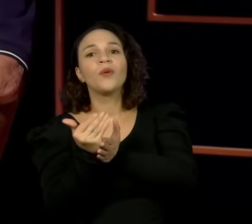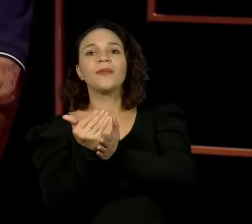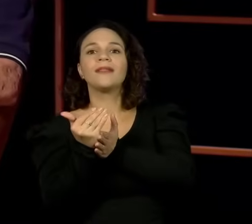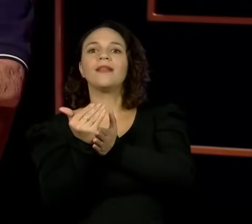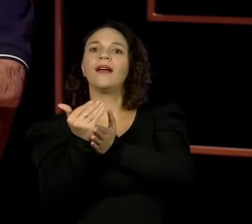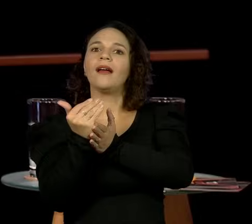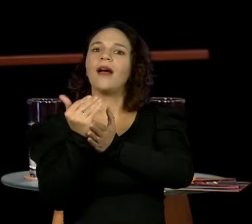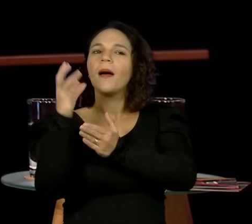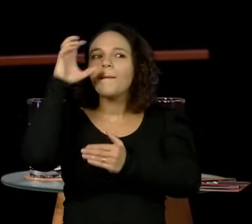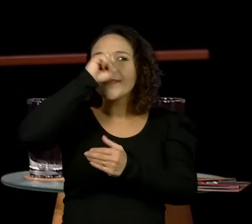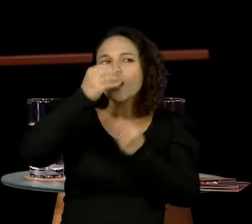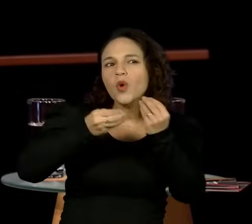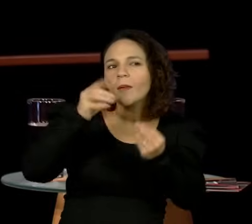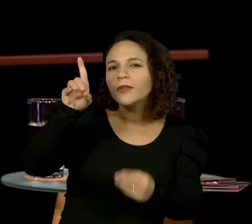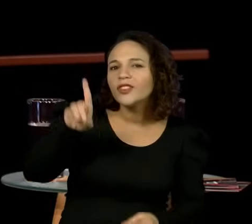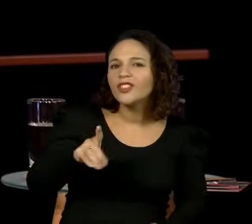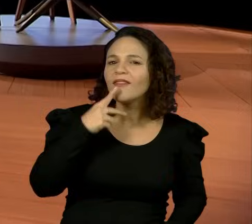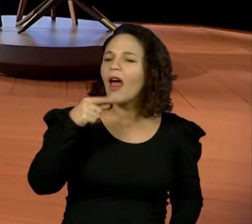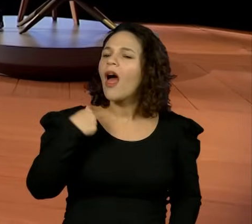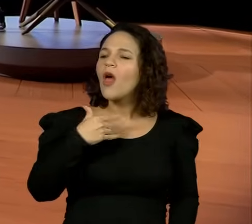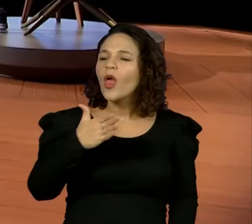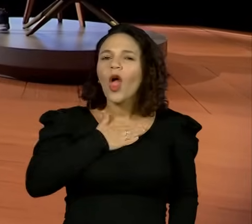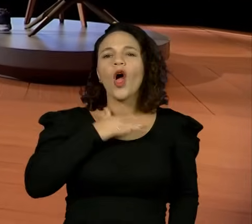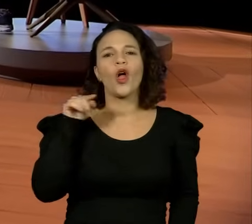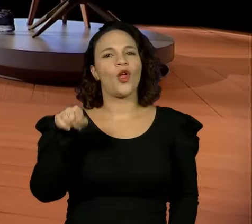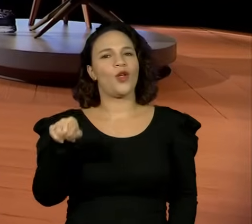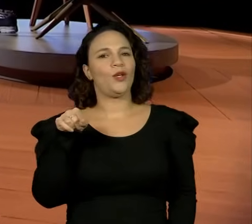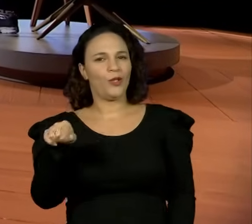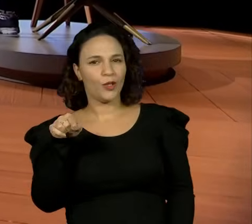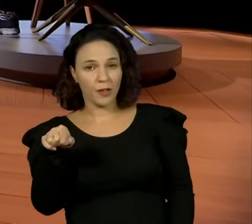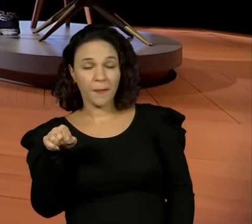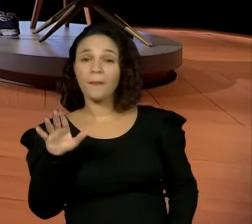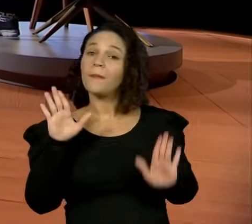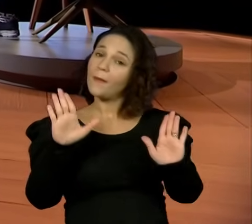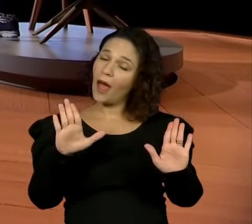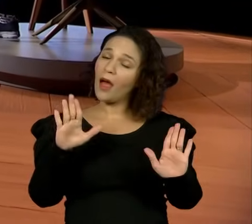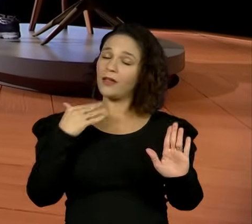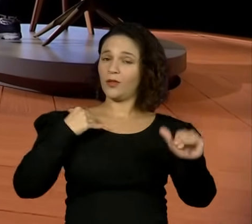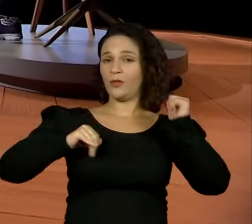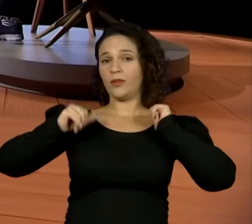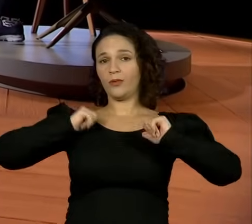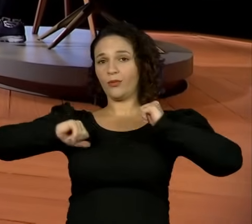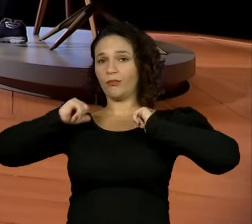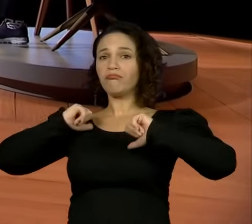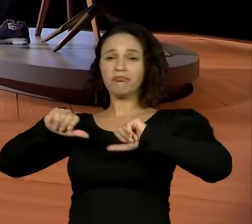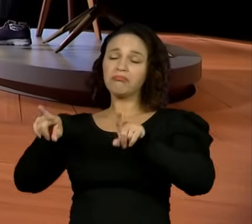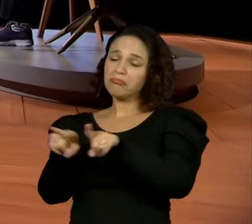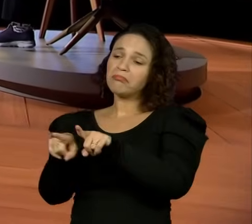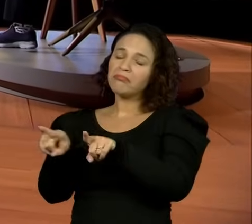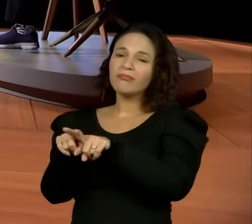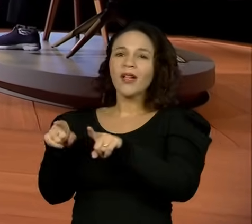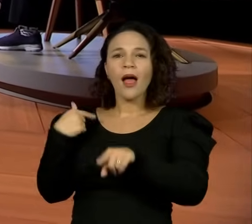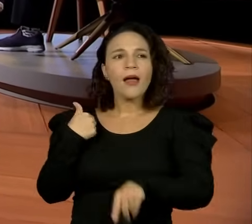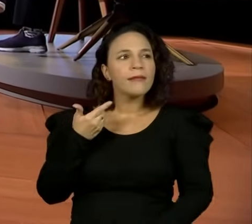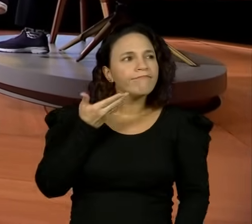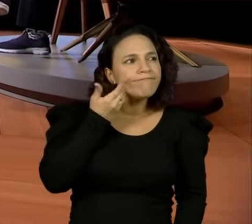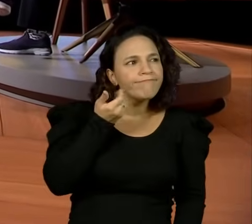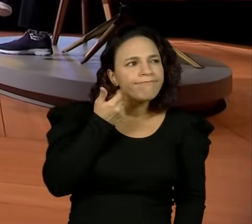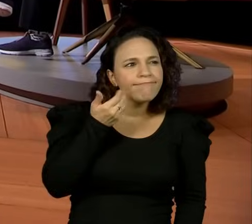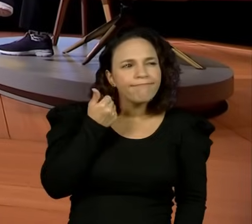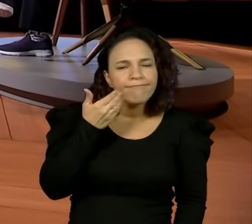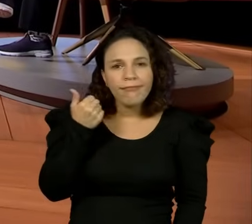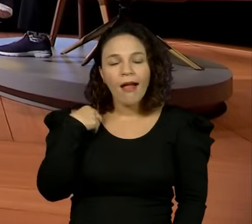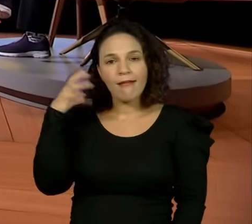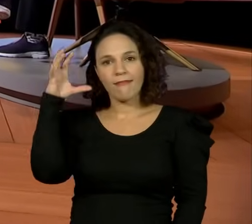dirigir. E eu vi que era isso que eu queria. Mas quando eu trabalhava como ator, eu sacava essas coisas e